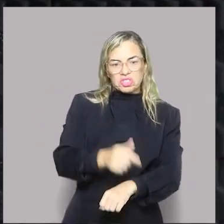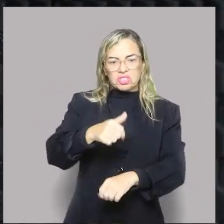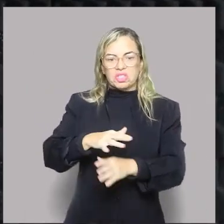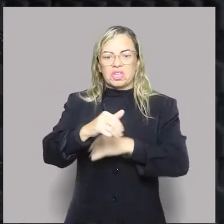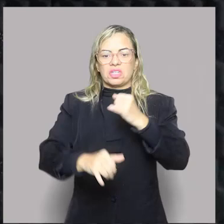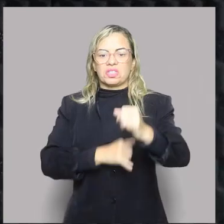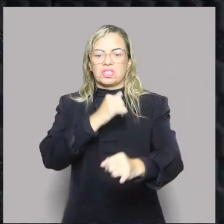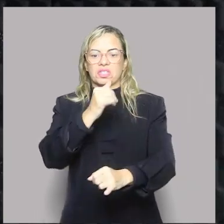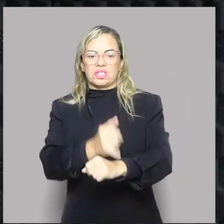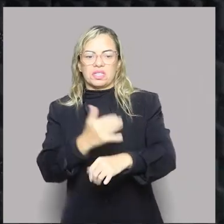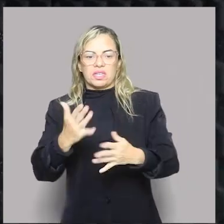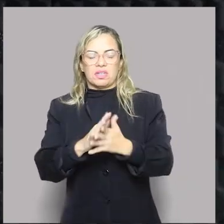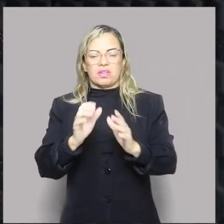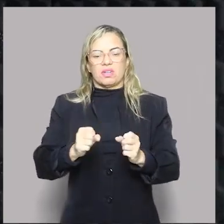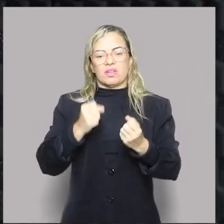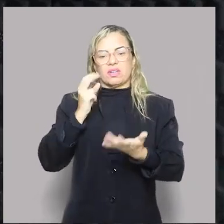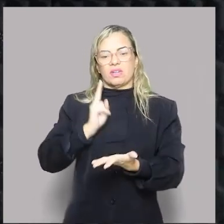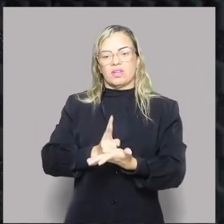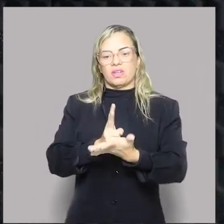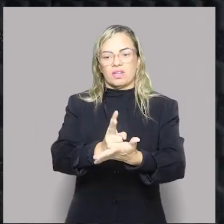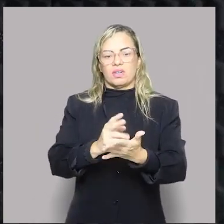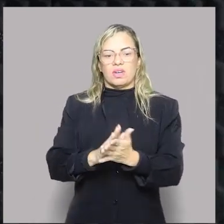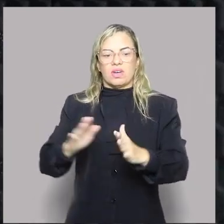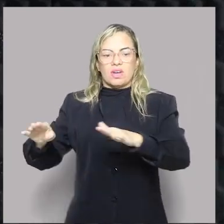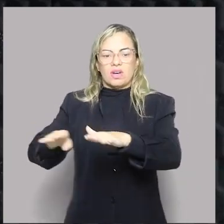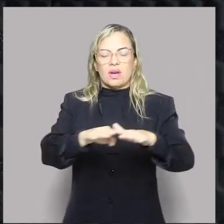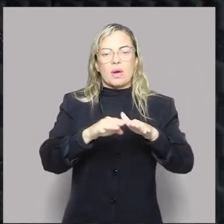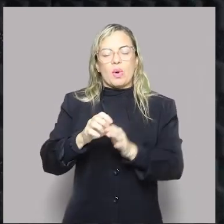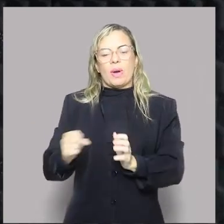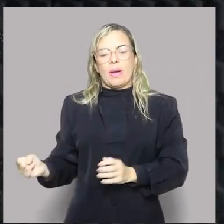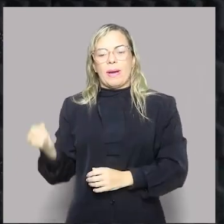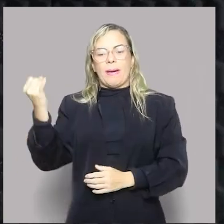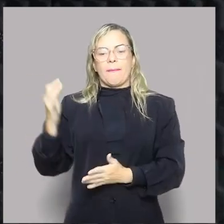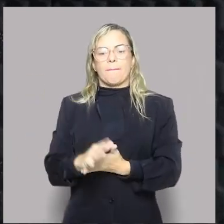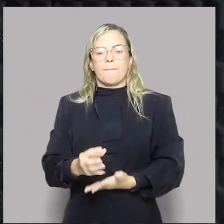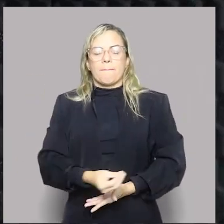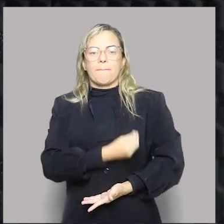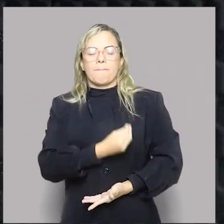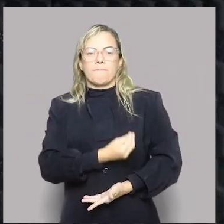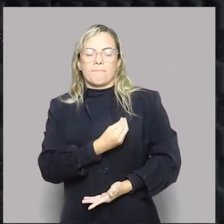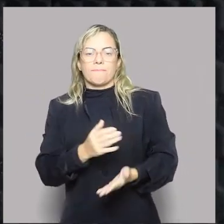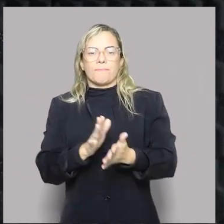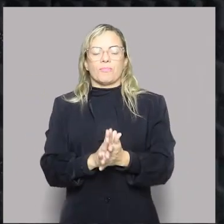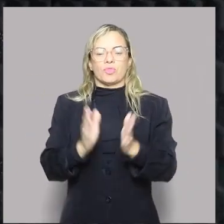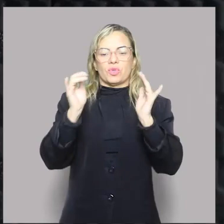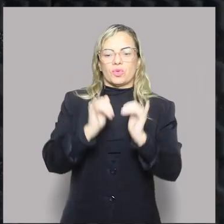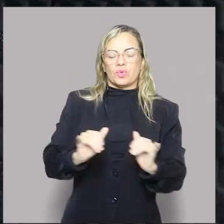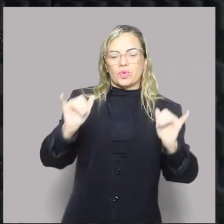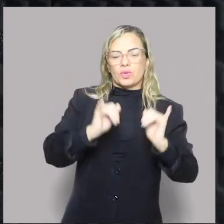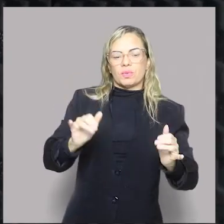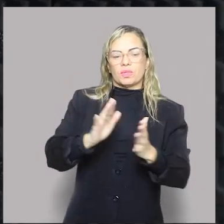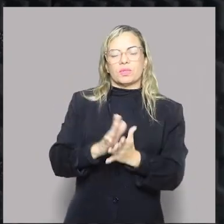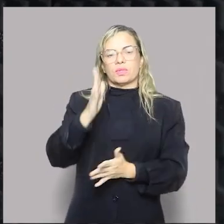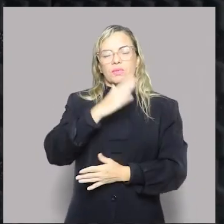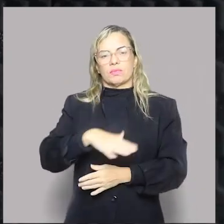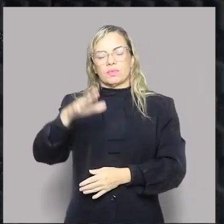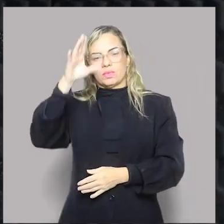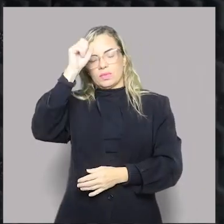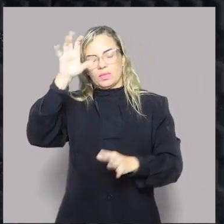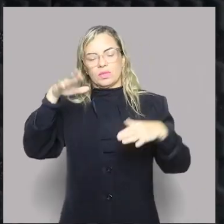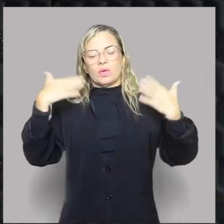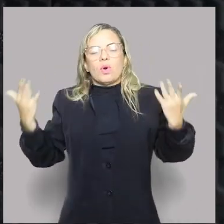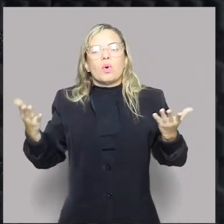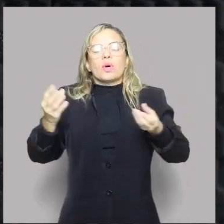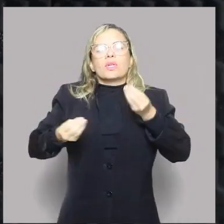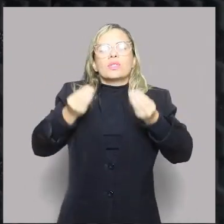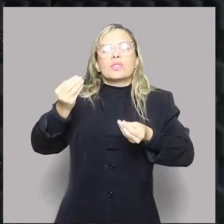preciso fazer uma ponte. Então, eu coloco o advérbio, que também funciona como uma operação argumentativa aqui. Então, hoje, o